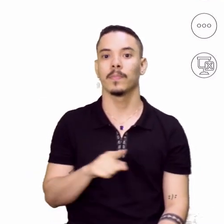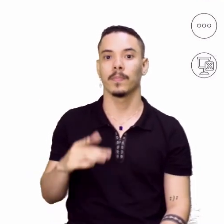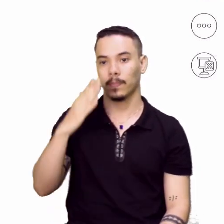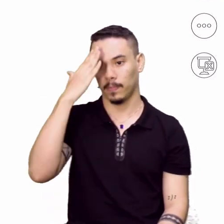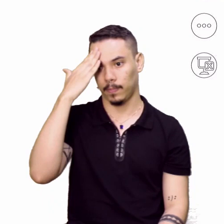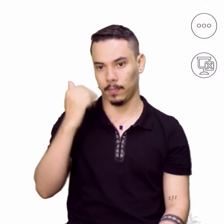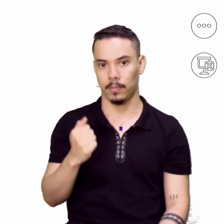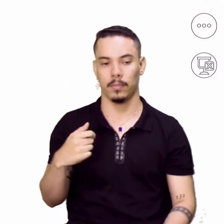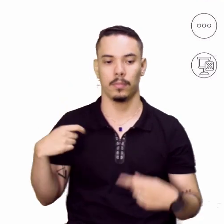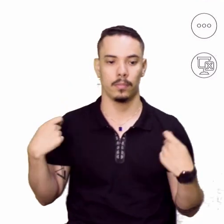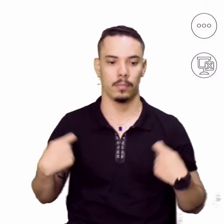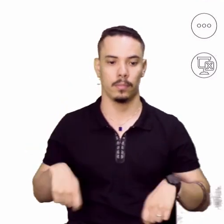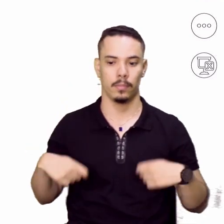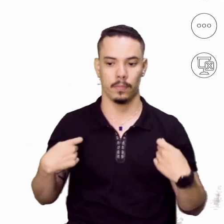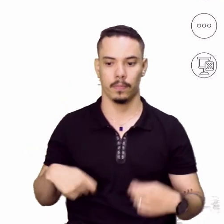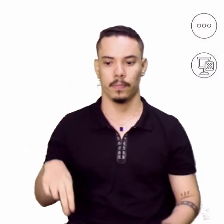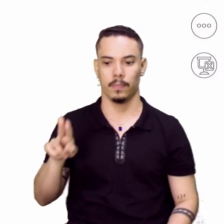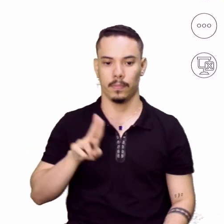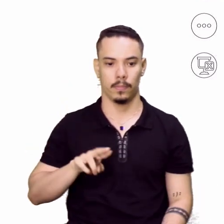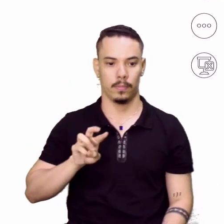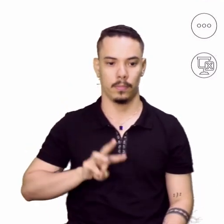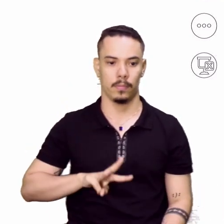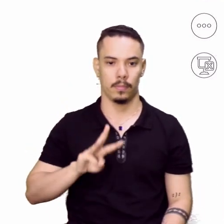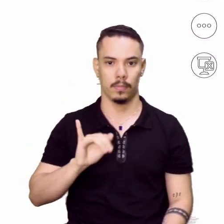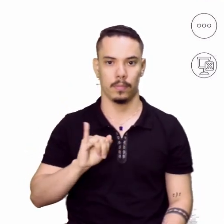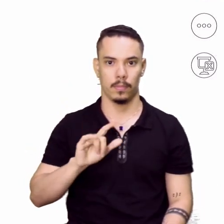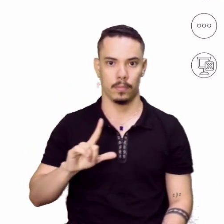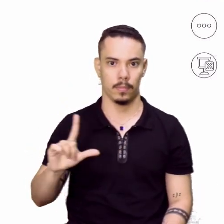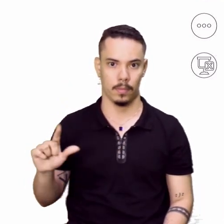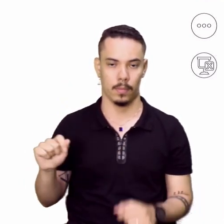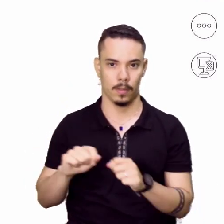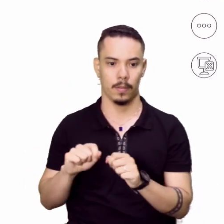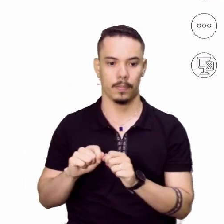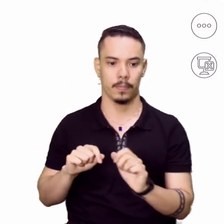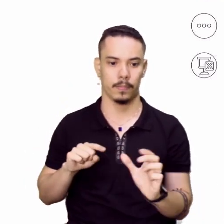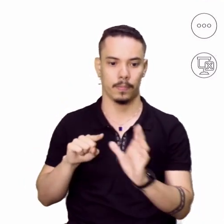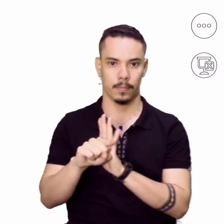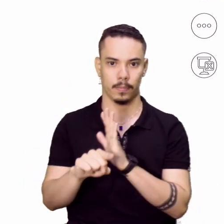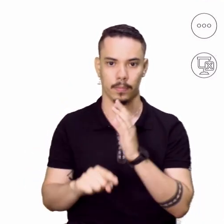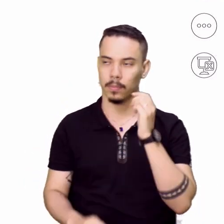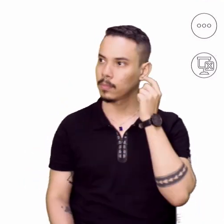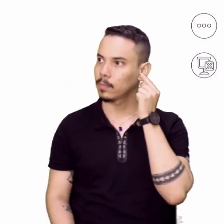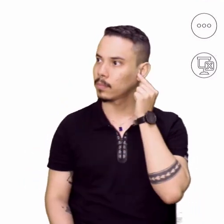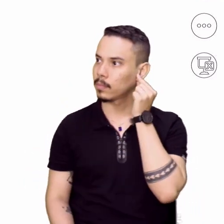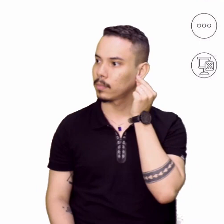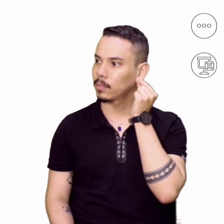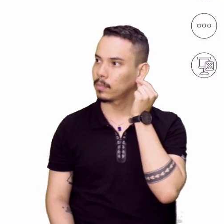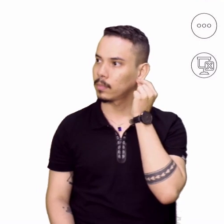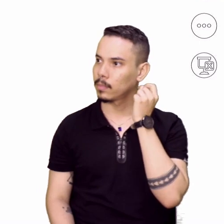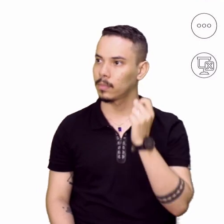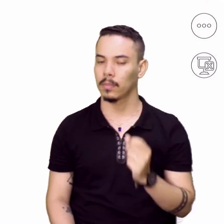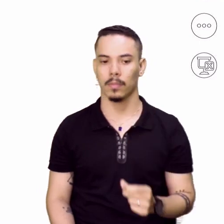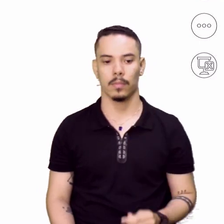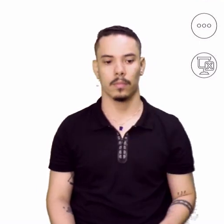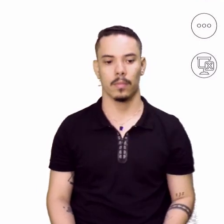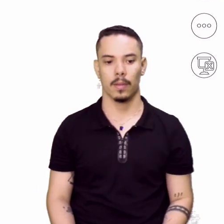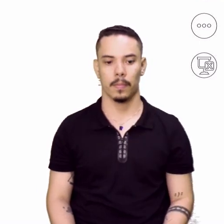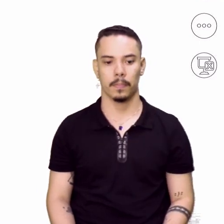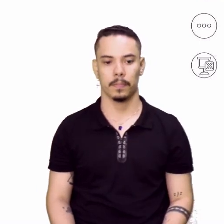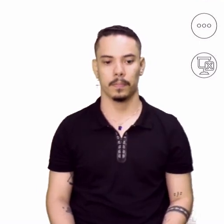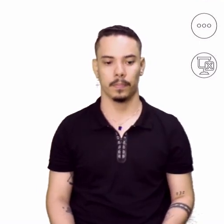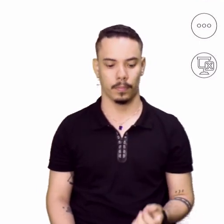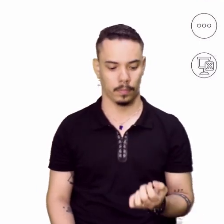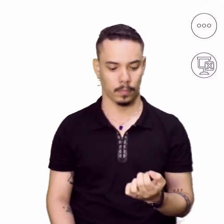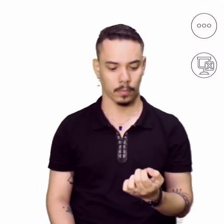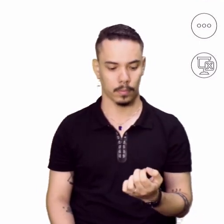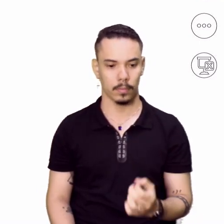usar o Will na frente para fazer perguntar o verbo que vai pra frente no caso o verbo modal well logo